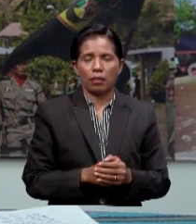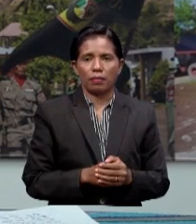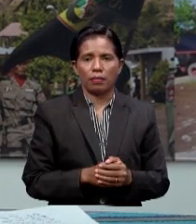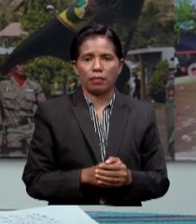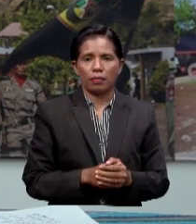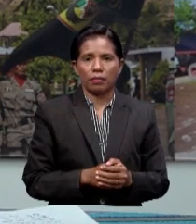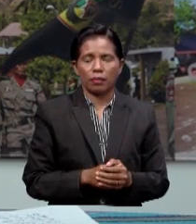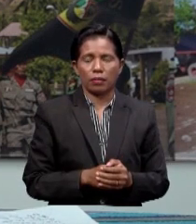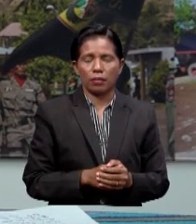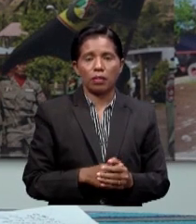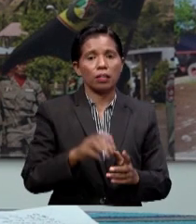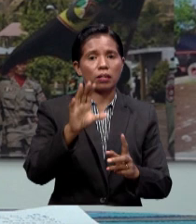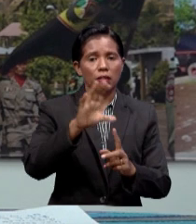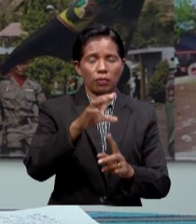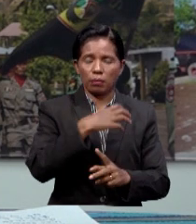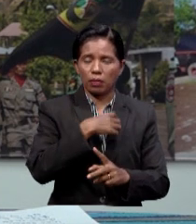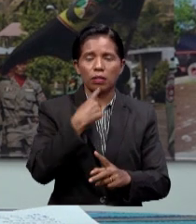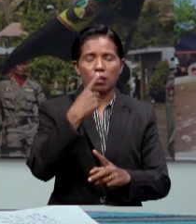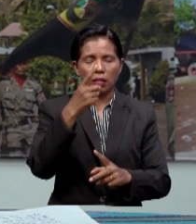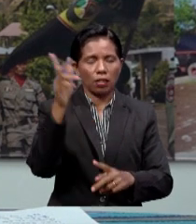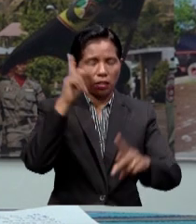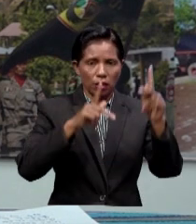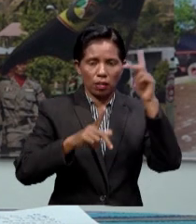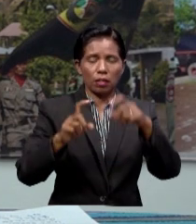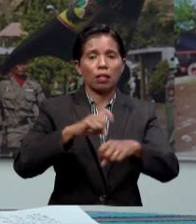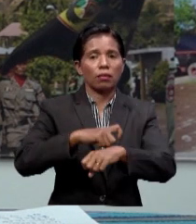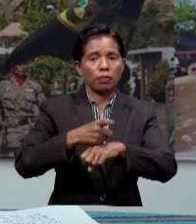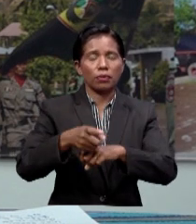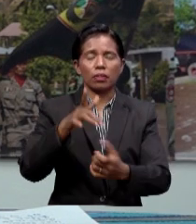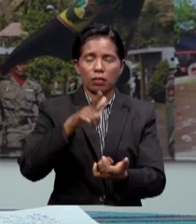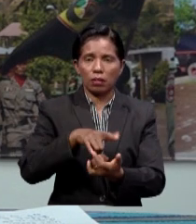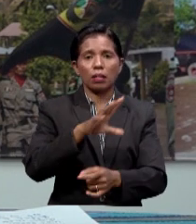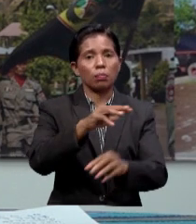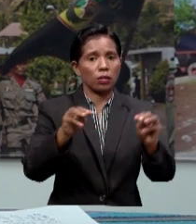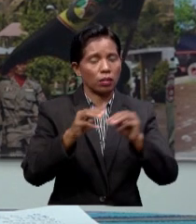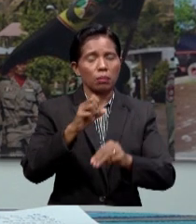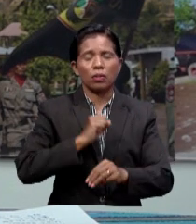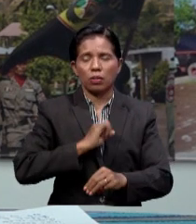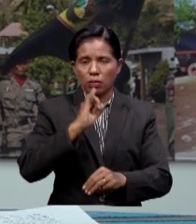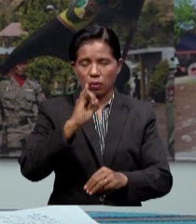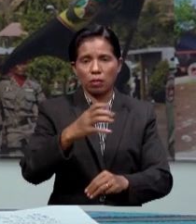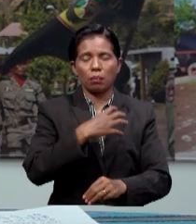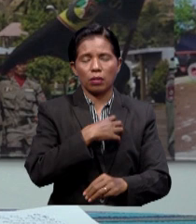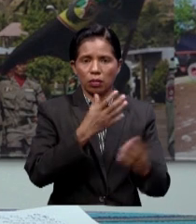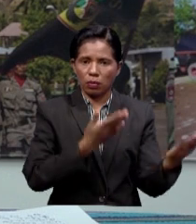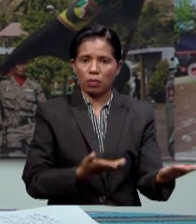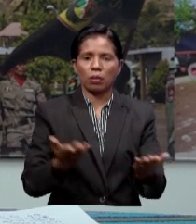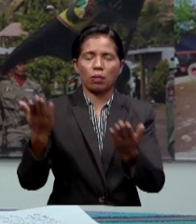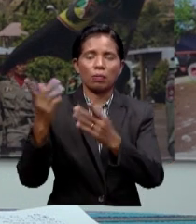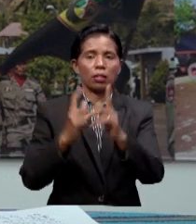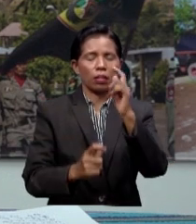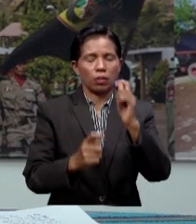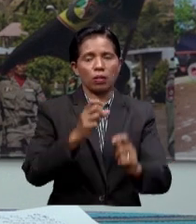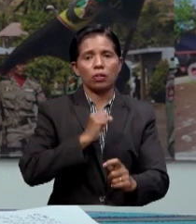Superintendente C. Fernando Arroz Hatutan, quando o caso abuso sexual e o município de Covalima, penitente submete ona ao Tribunal Suai,